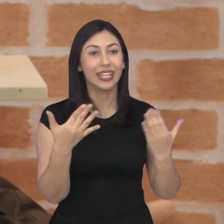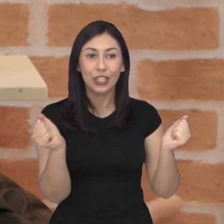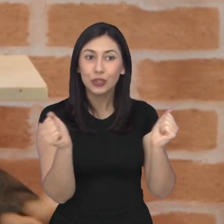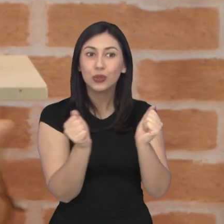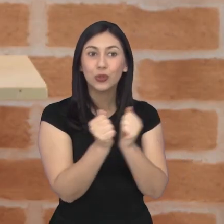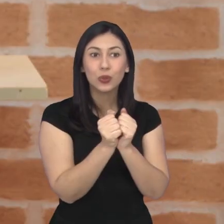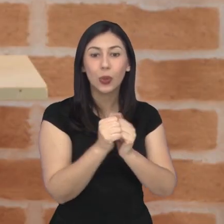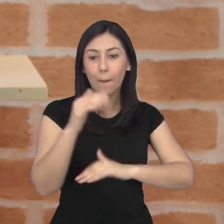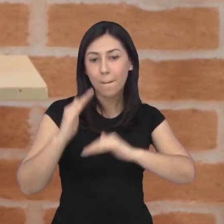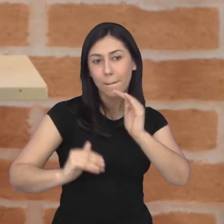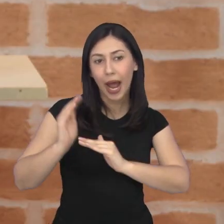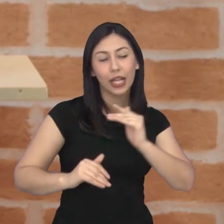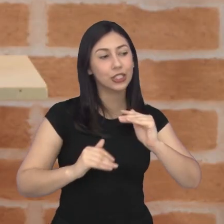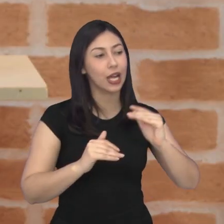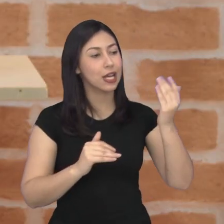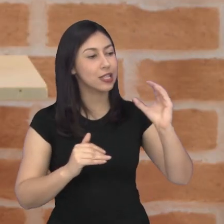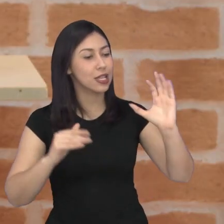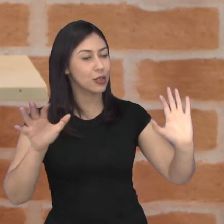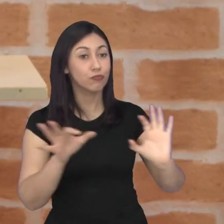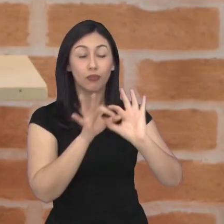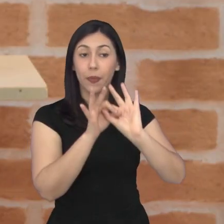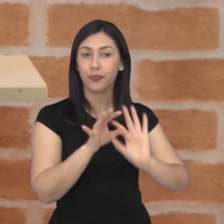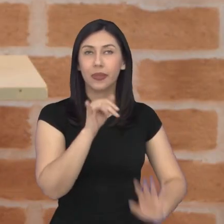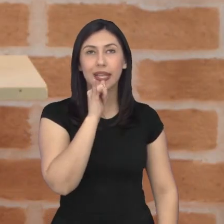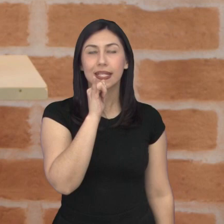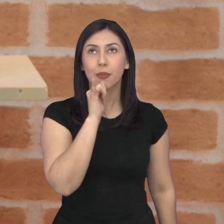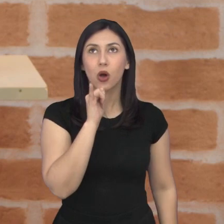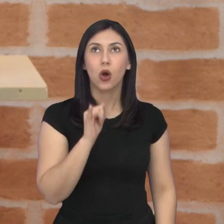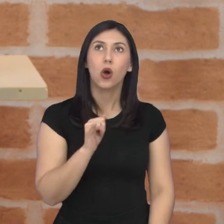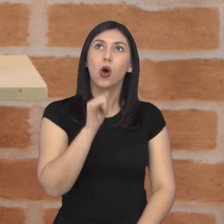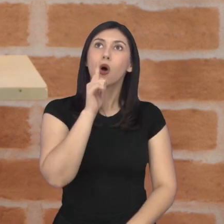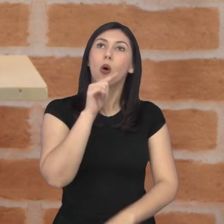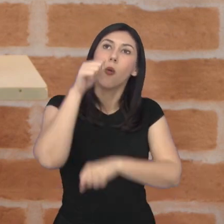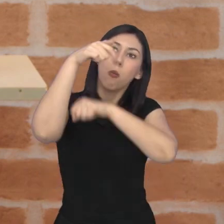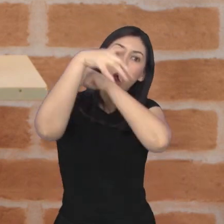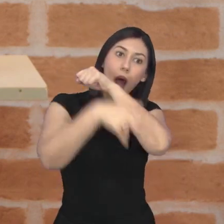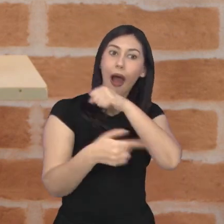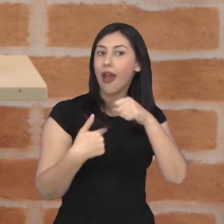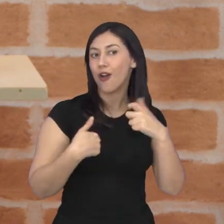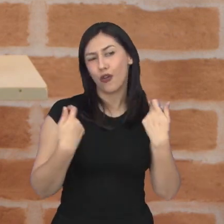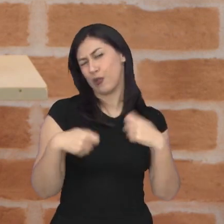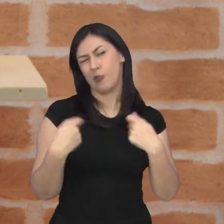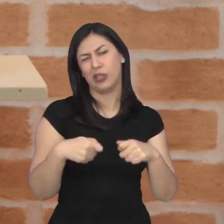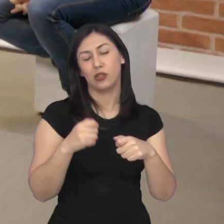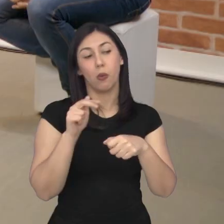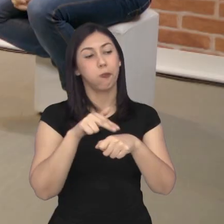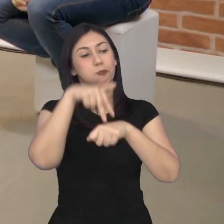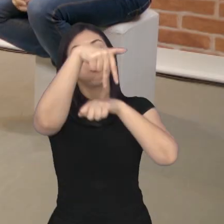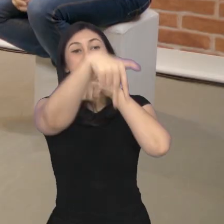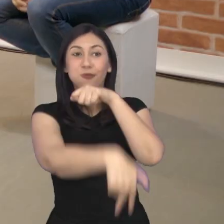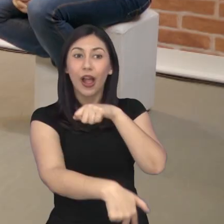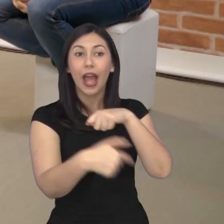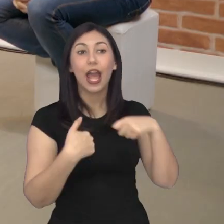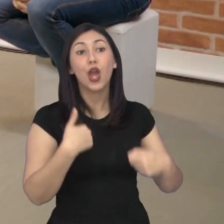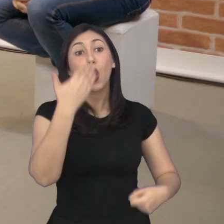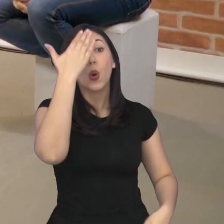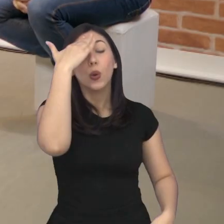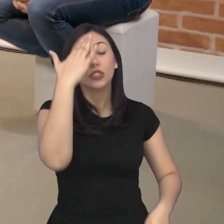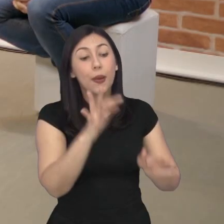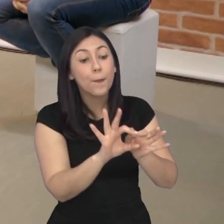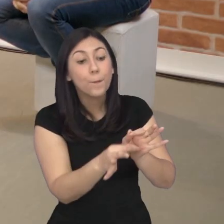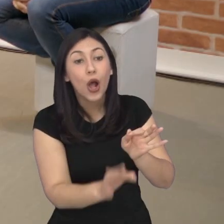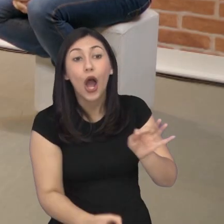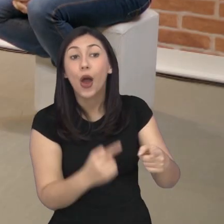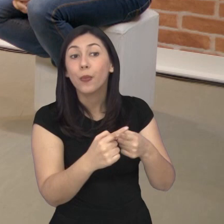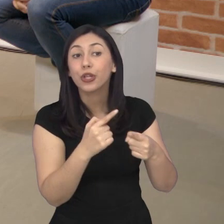né, somada a essa ciência. Por exemplo, para saltar uma cachoeira eu não preciso mergulhar nela para saber se ela é profunda. O tipo de rocha, a